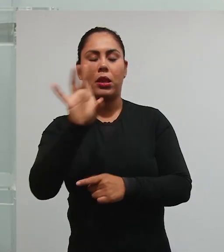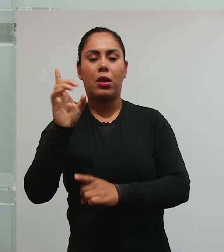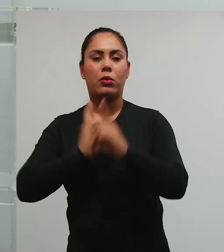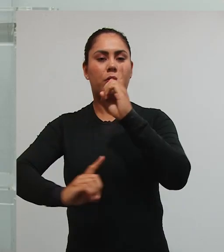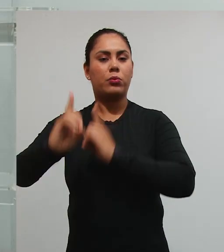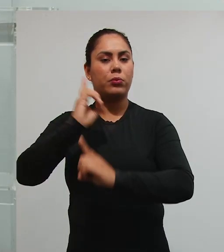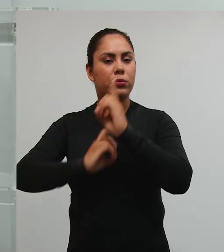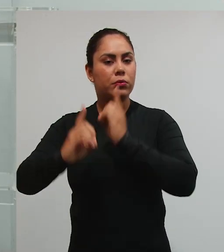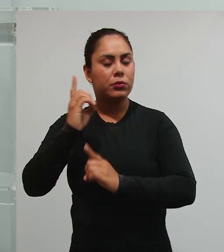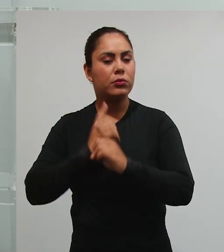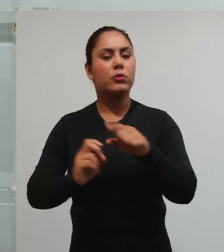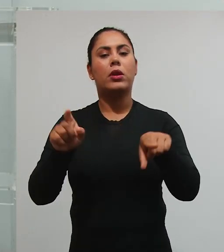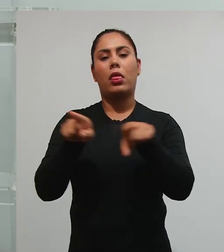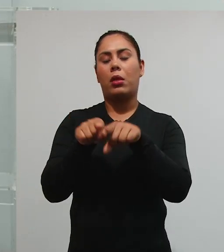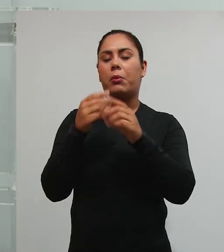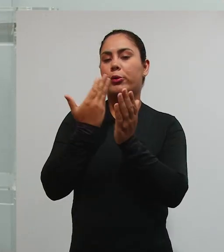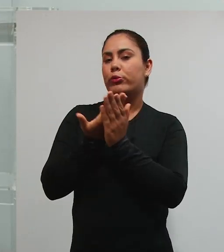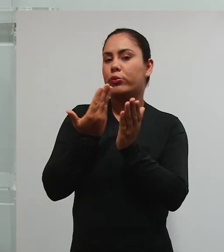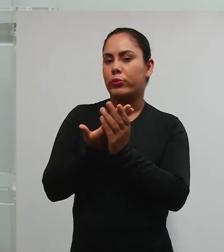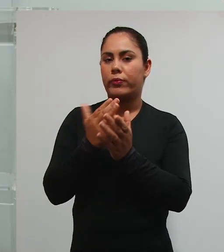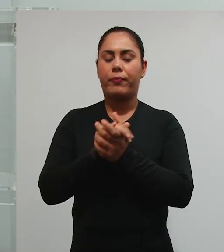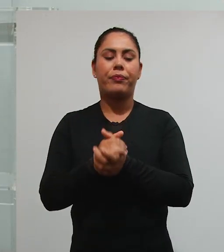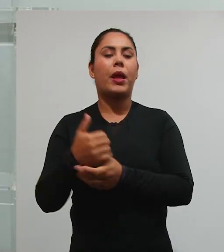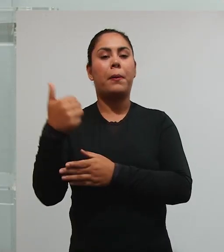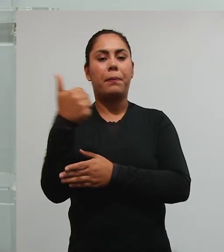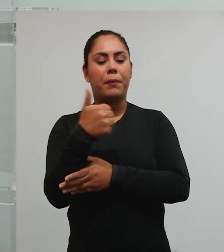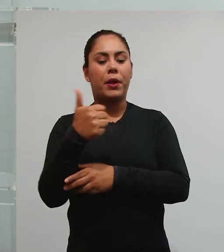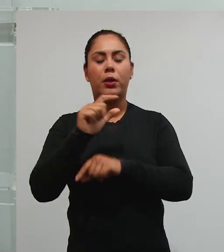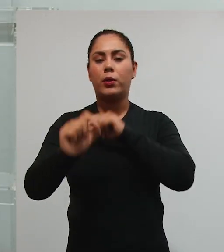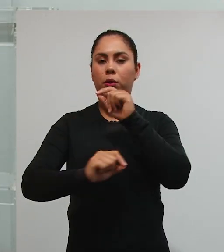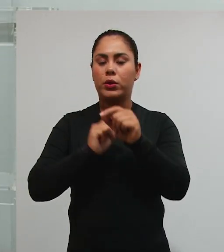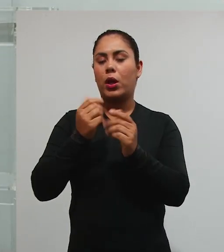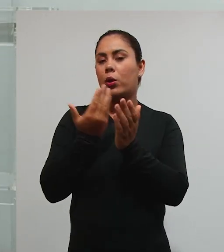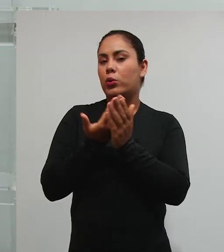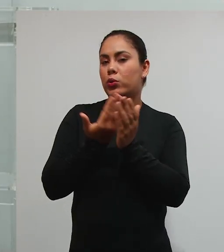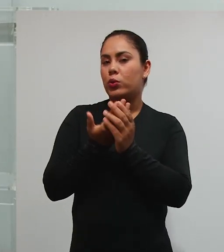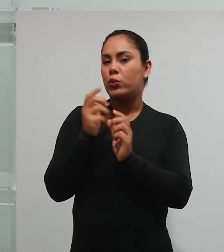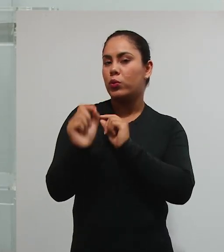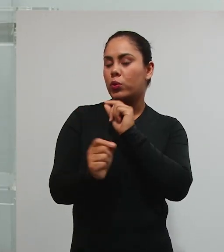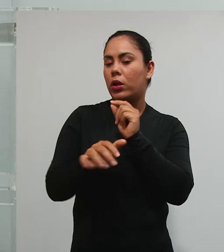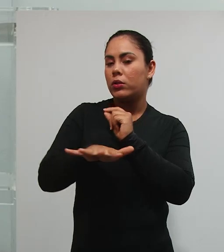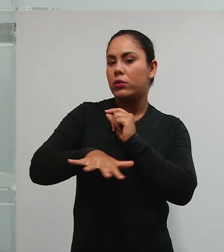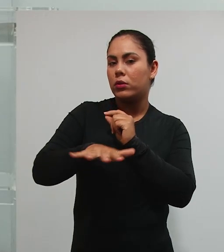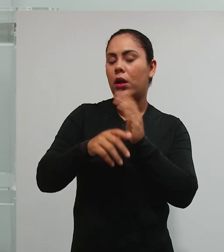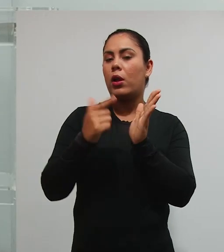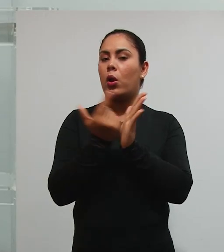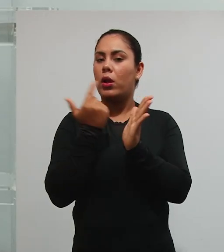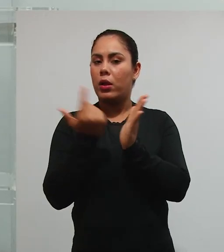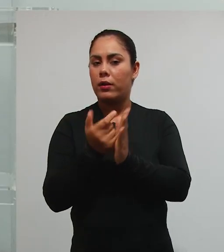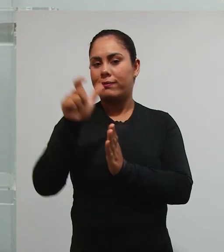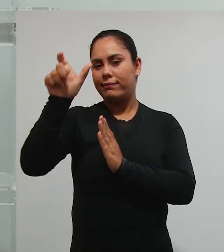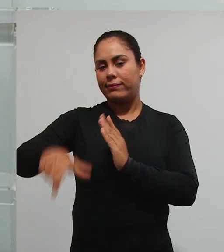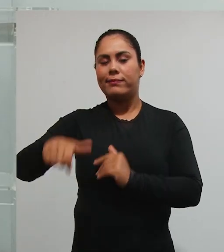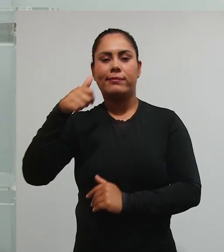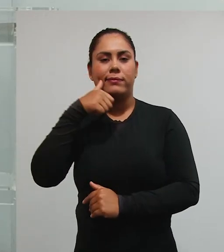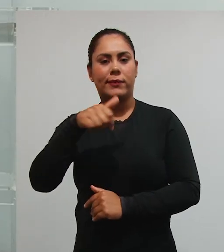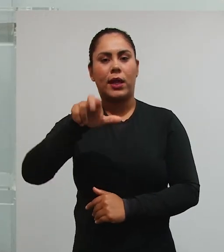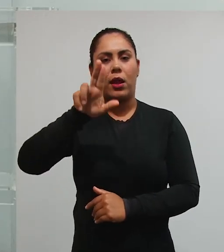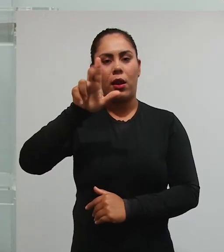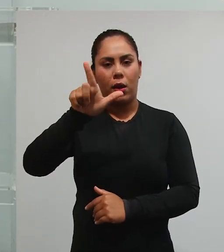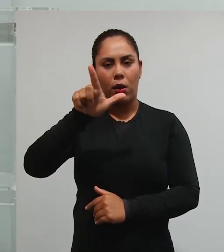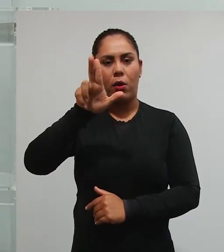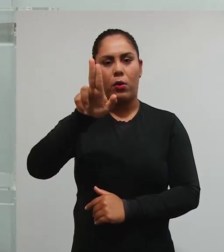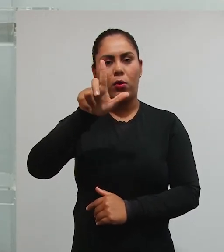de orientação e de estudos. A primeira etapa são os estudos a respeito do livro da Luluzinha.